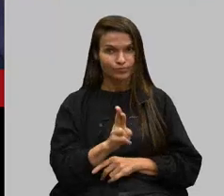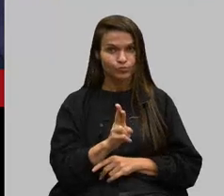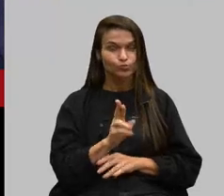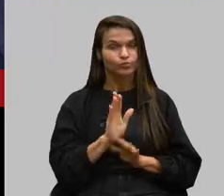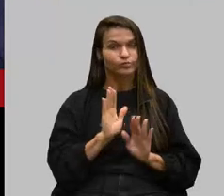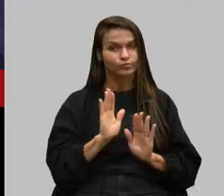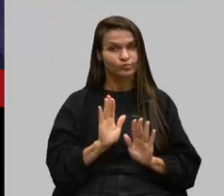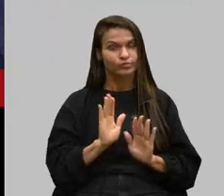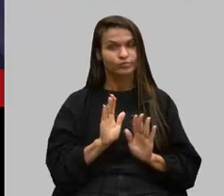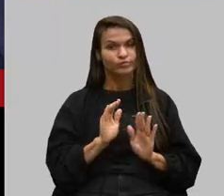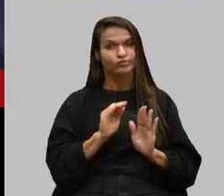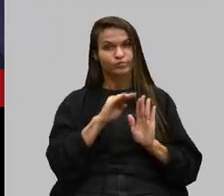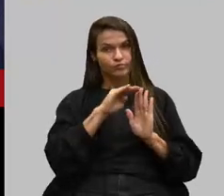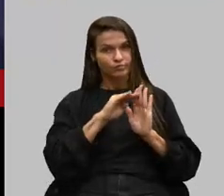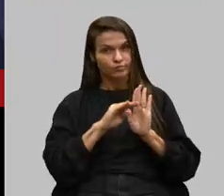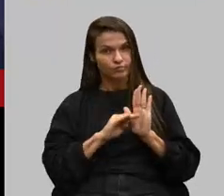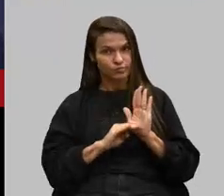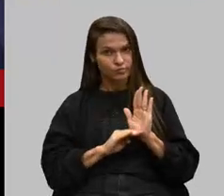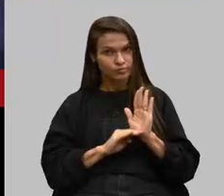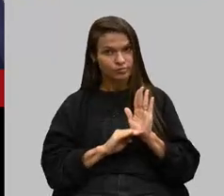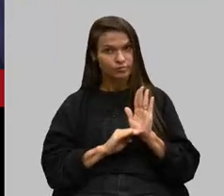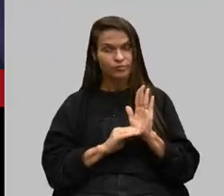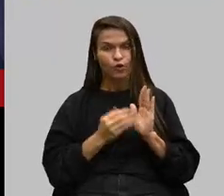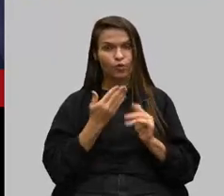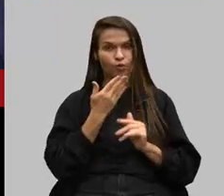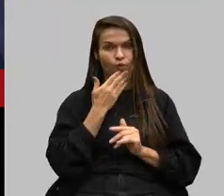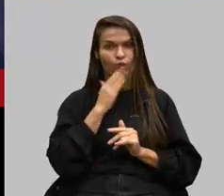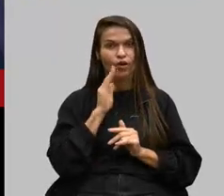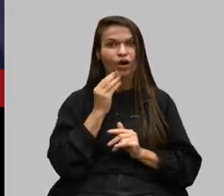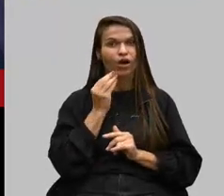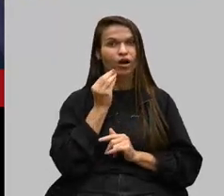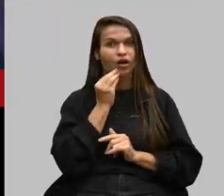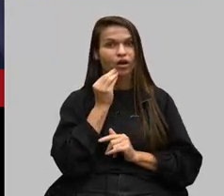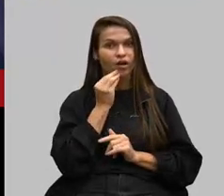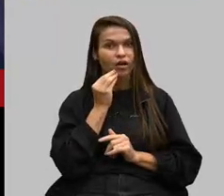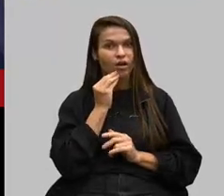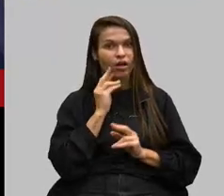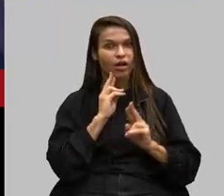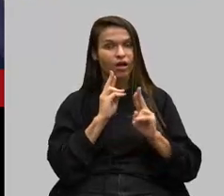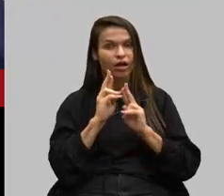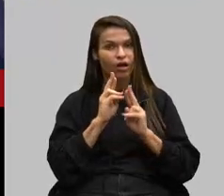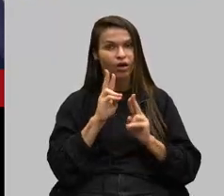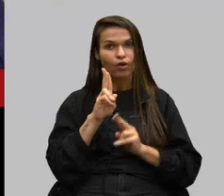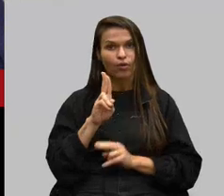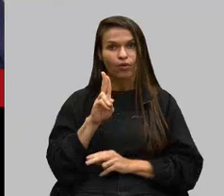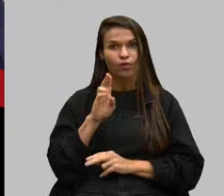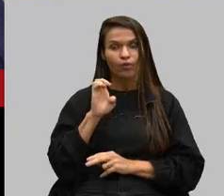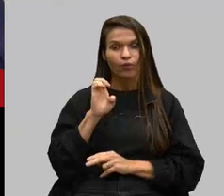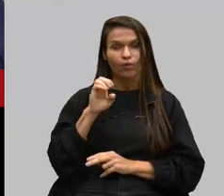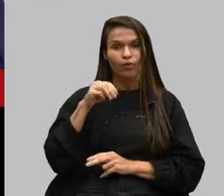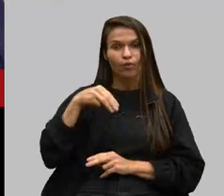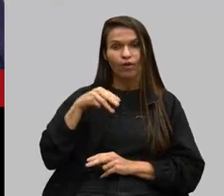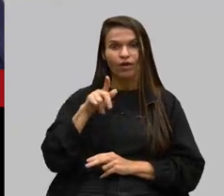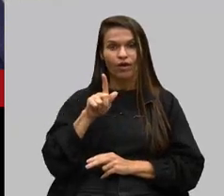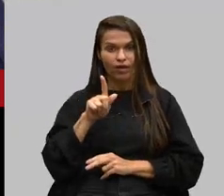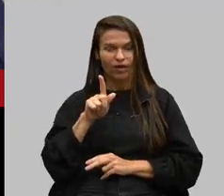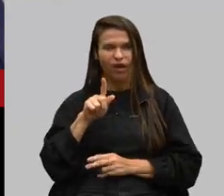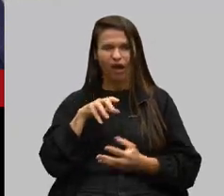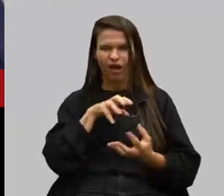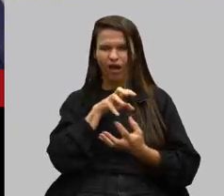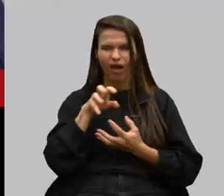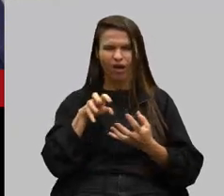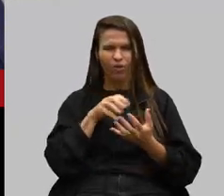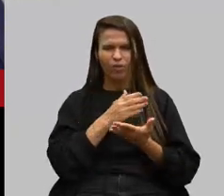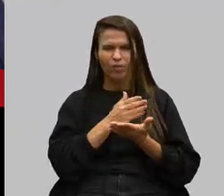vamos pegar aqui quais são as tratativas em relação a Eng a greve começou no dia 2 de